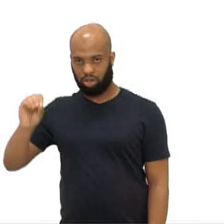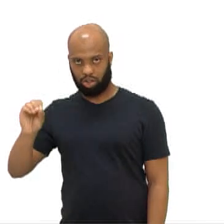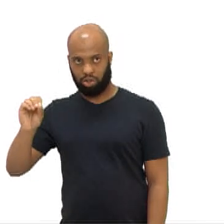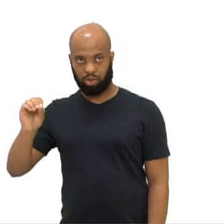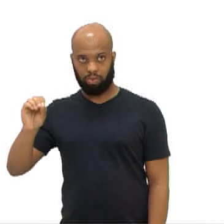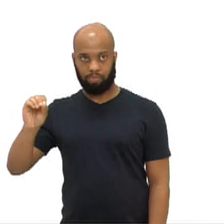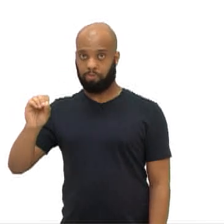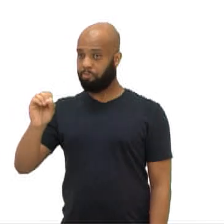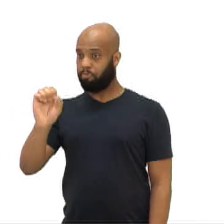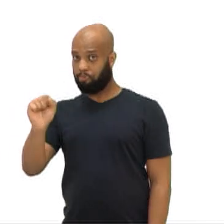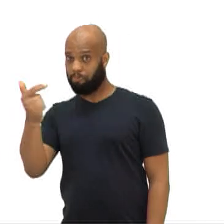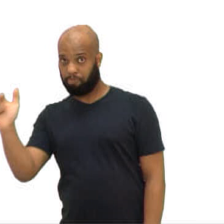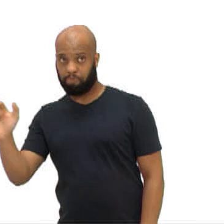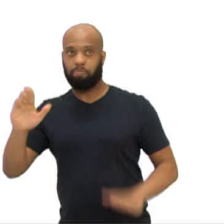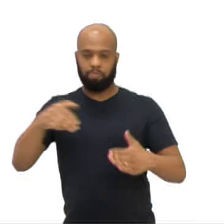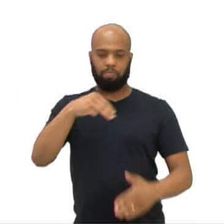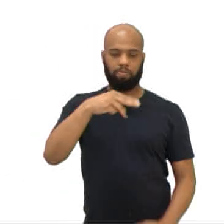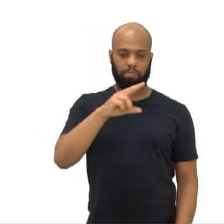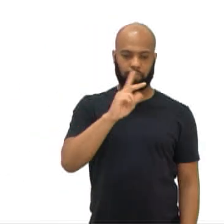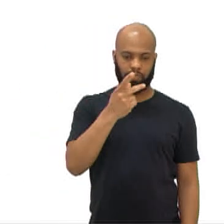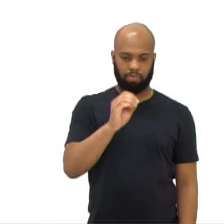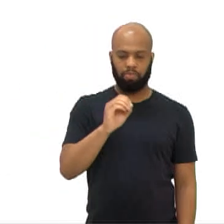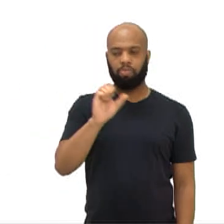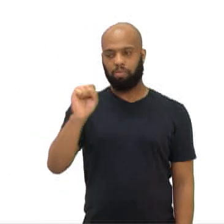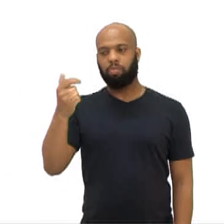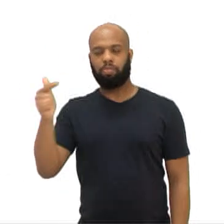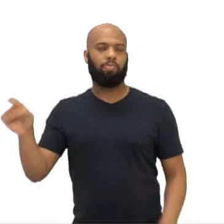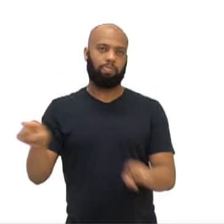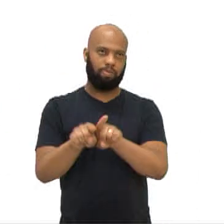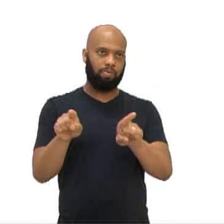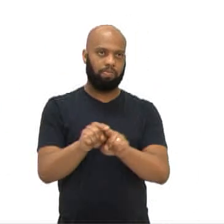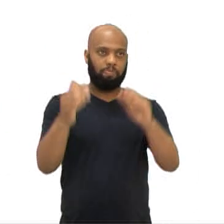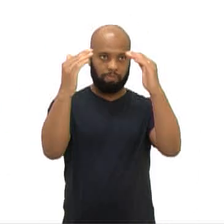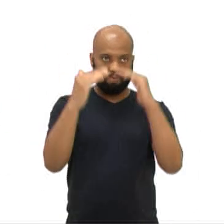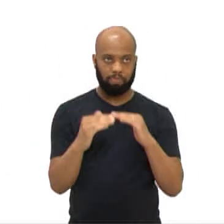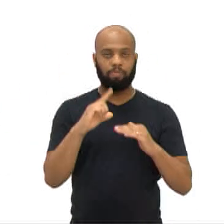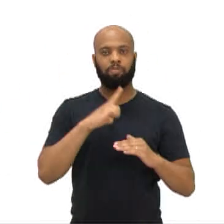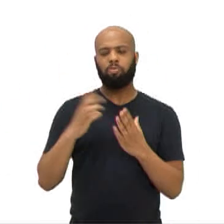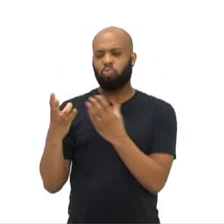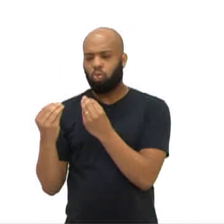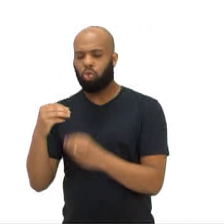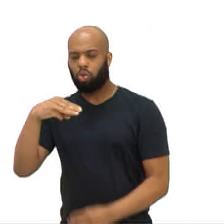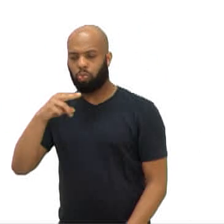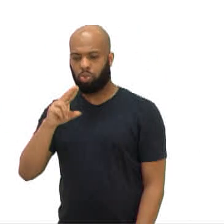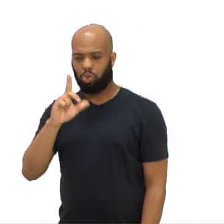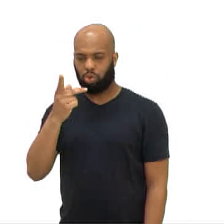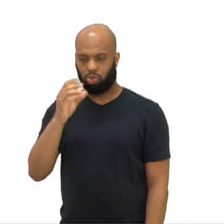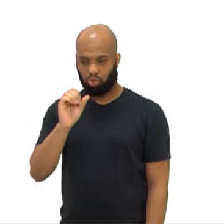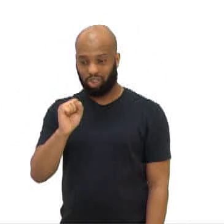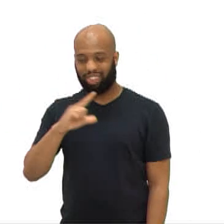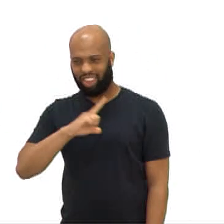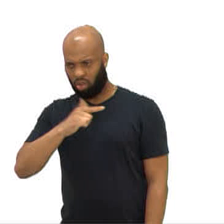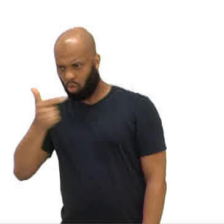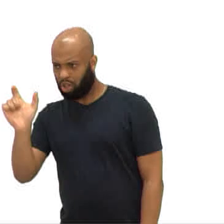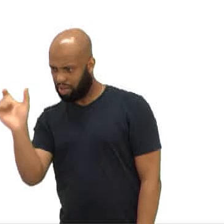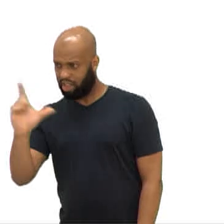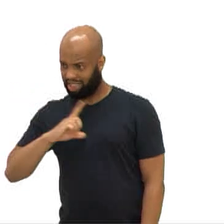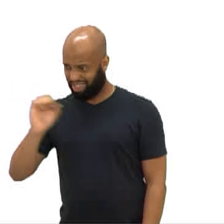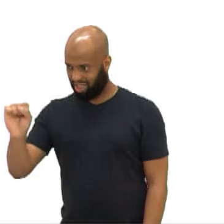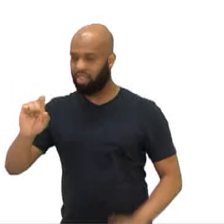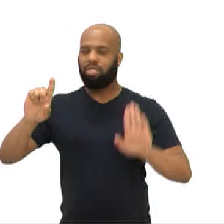alumnos. Alumnos, masculino plural. Muchos, masculino plural. Perfeito? Outros dois